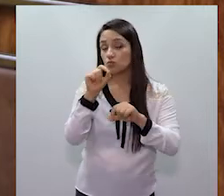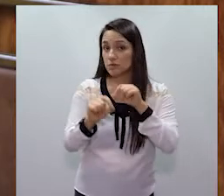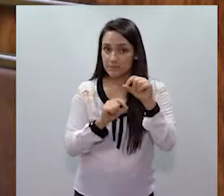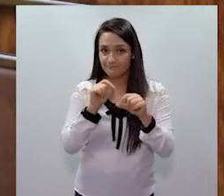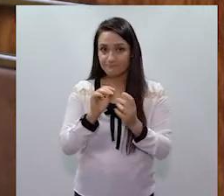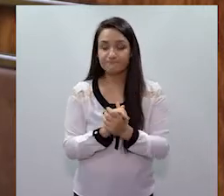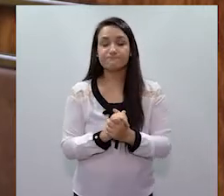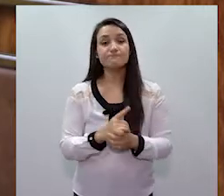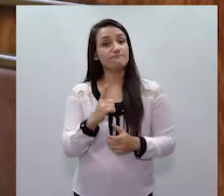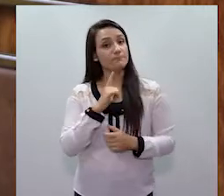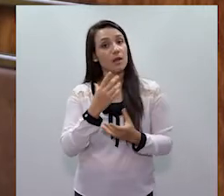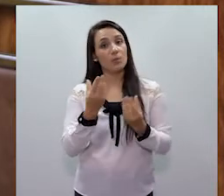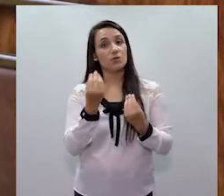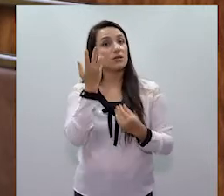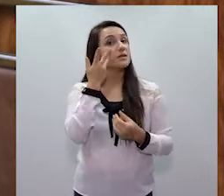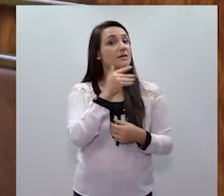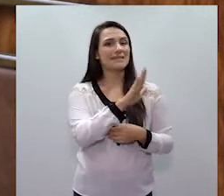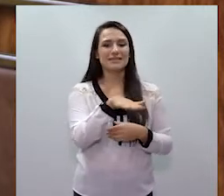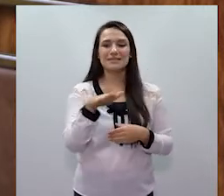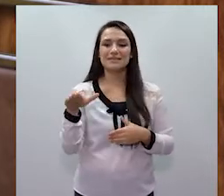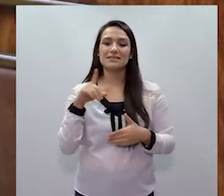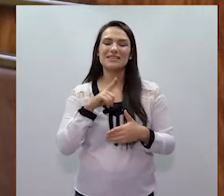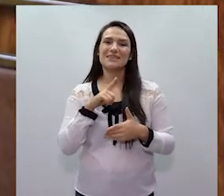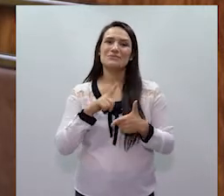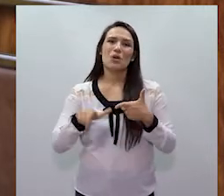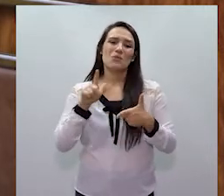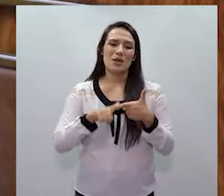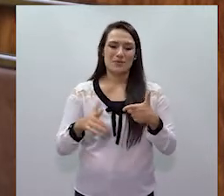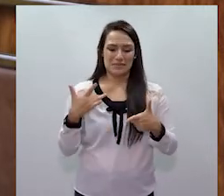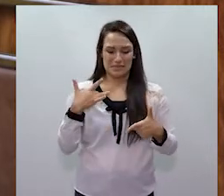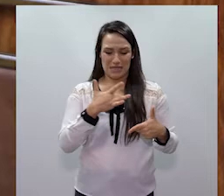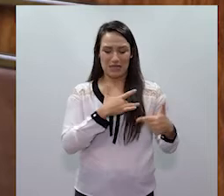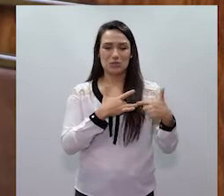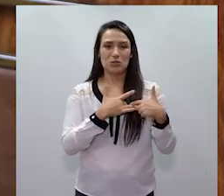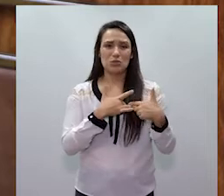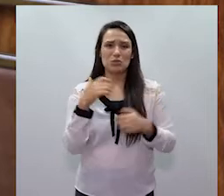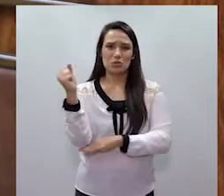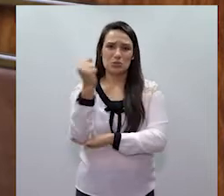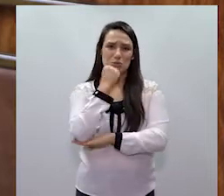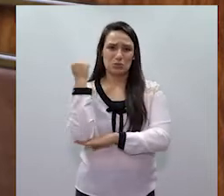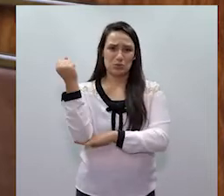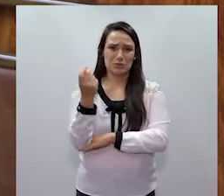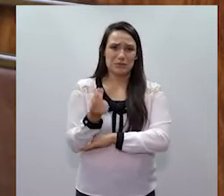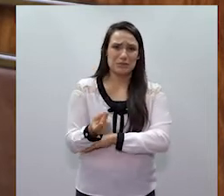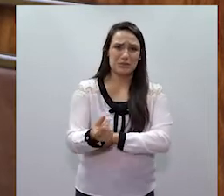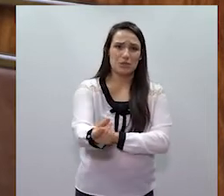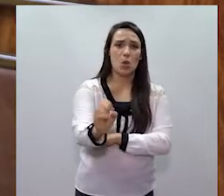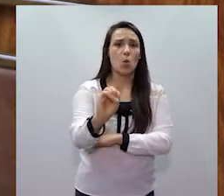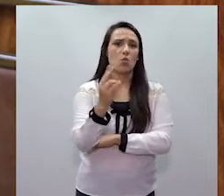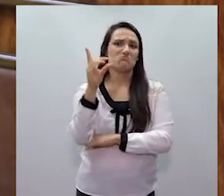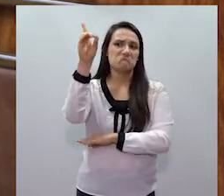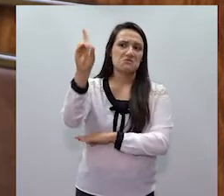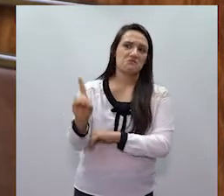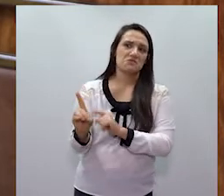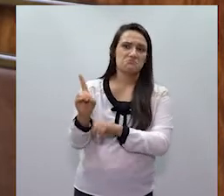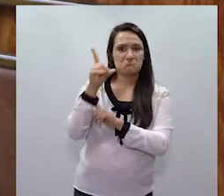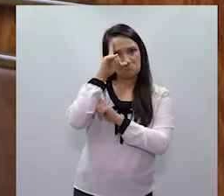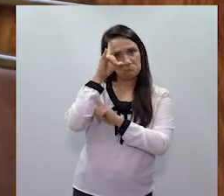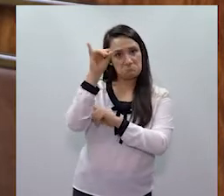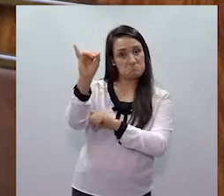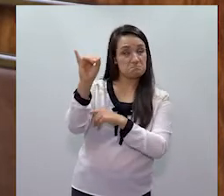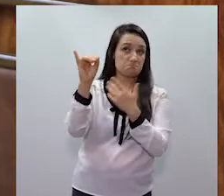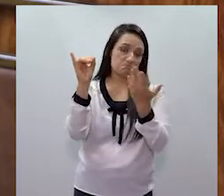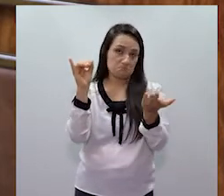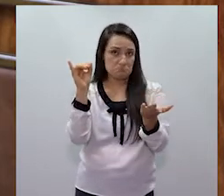é de que muitas crianças têm problemas de saúde, ou crônicos, ou mesmo uma deficiência intelectual